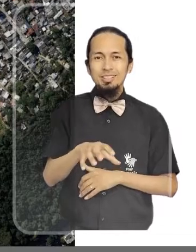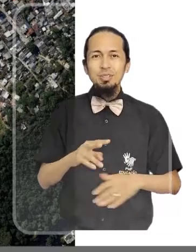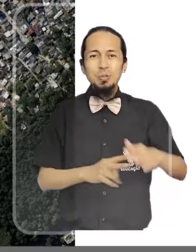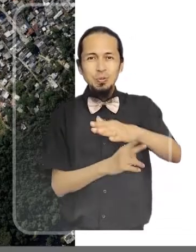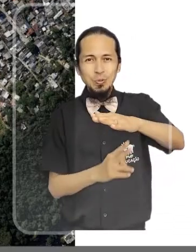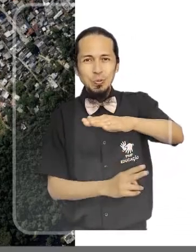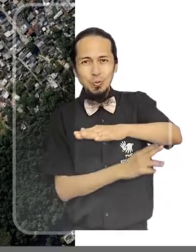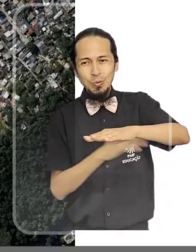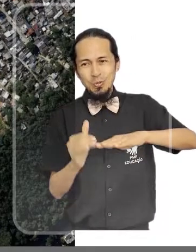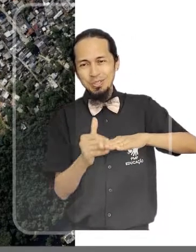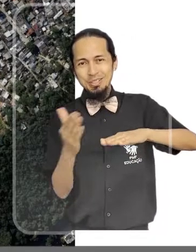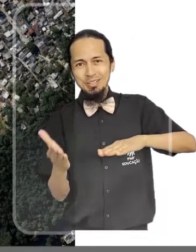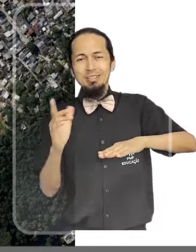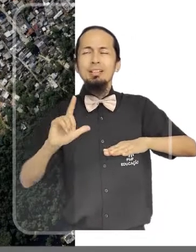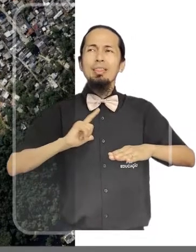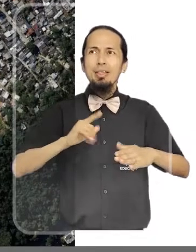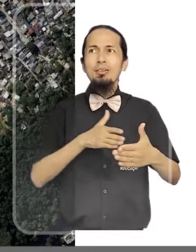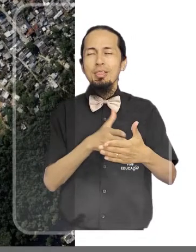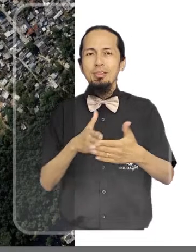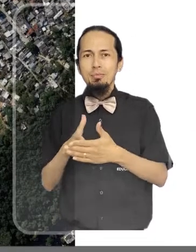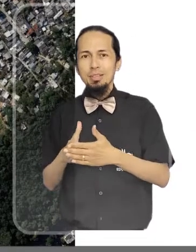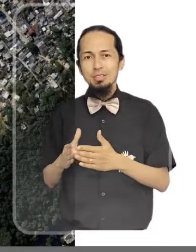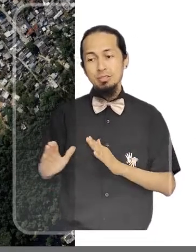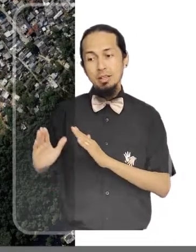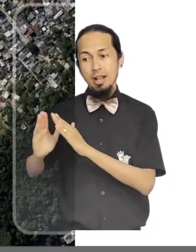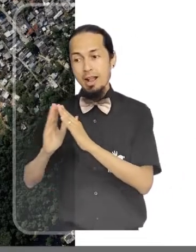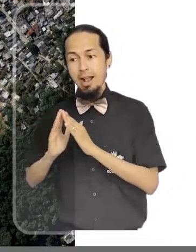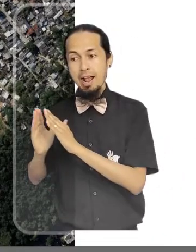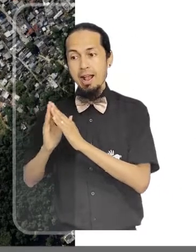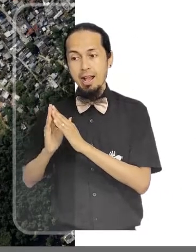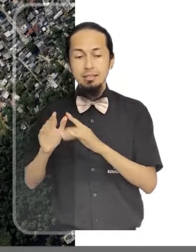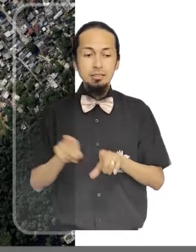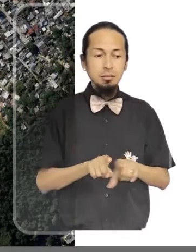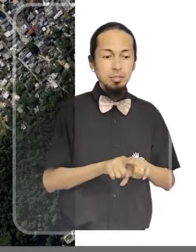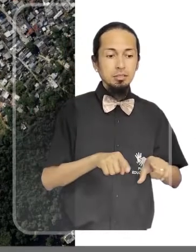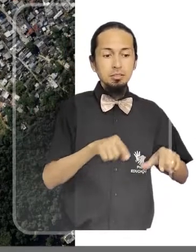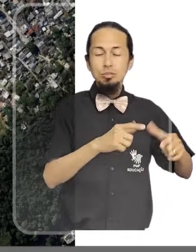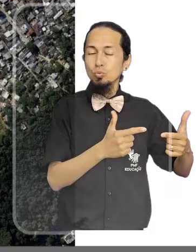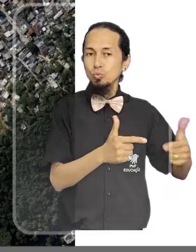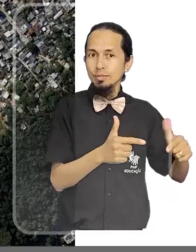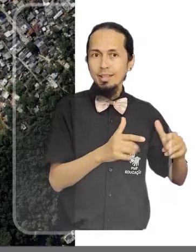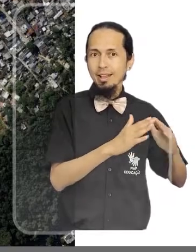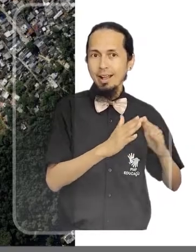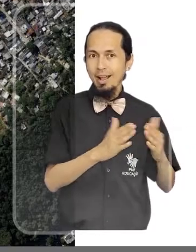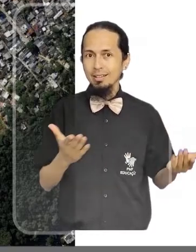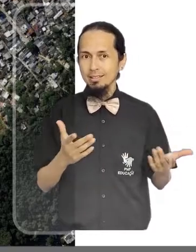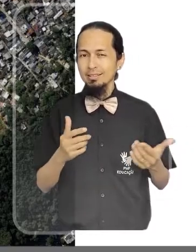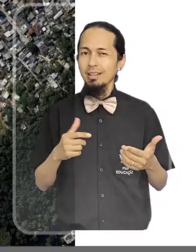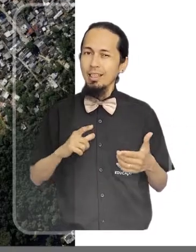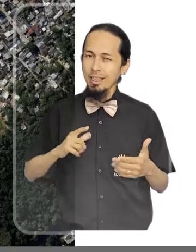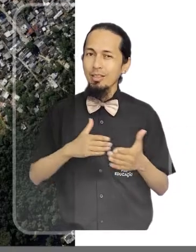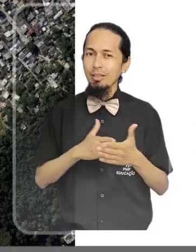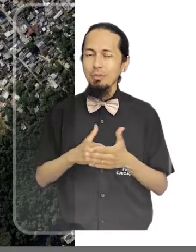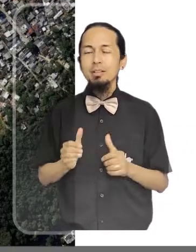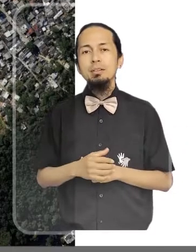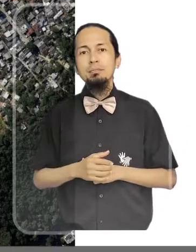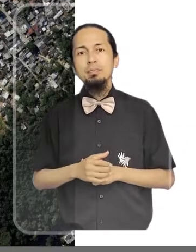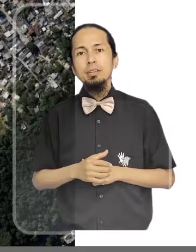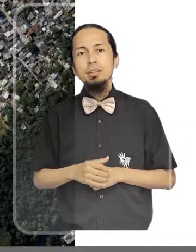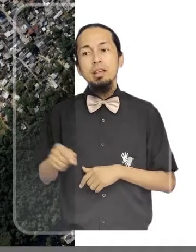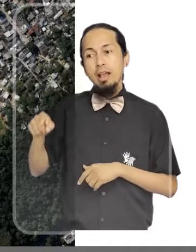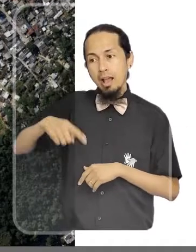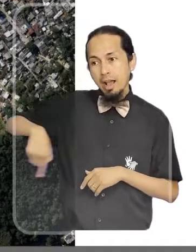um equilíbrio maior entre o uso residencial e não residencial do solo. Enquanto o uso